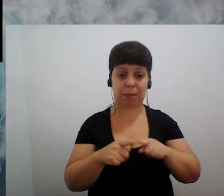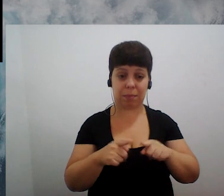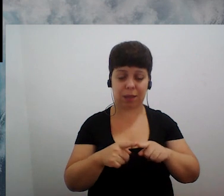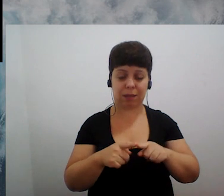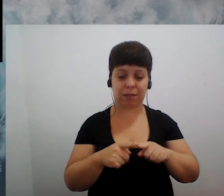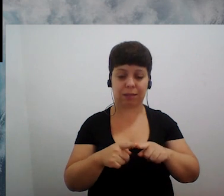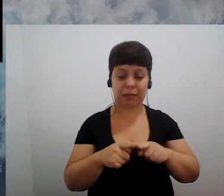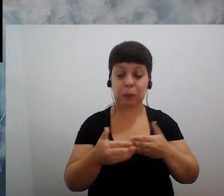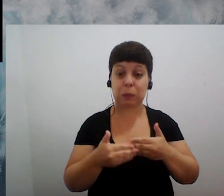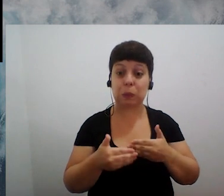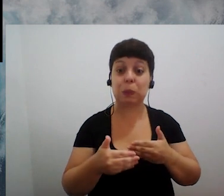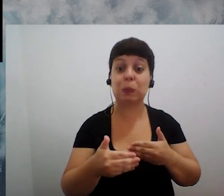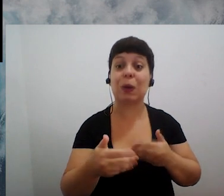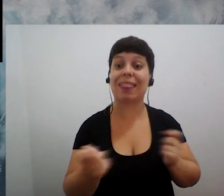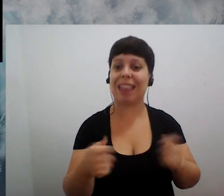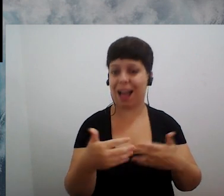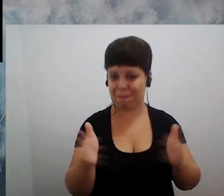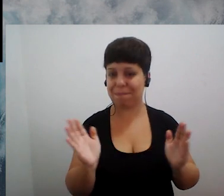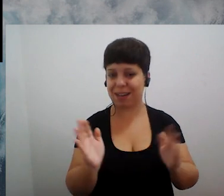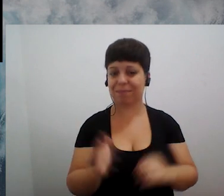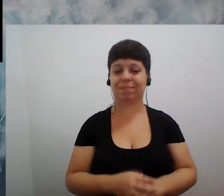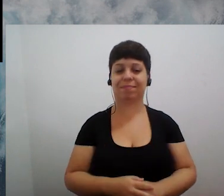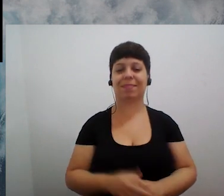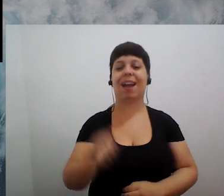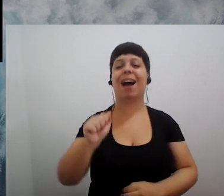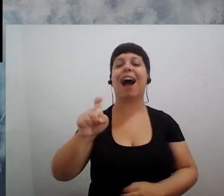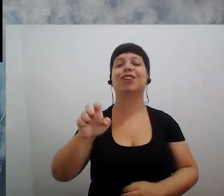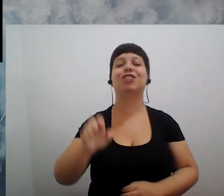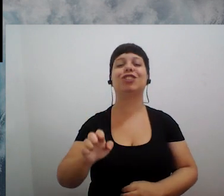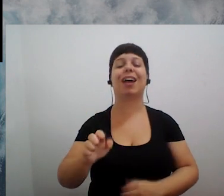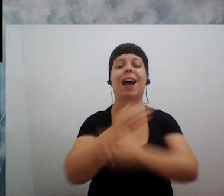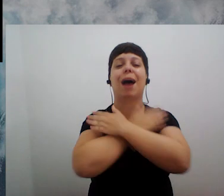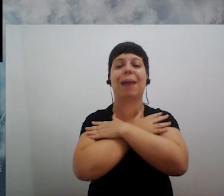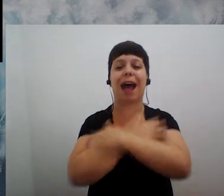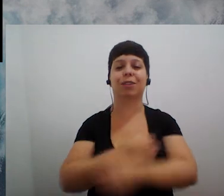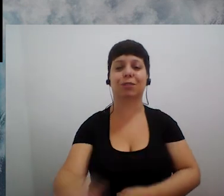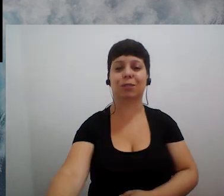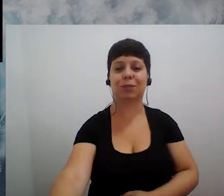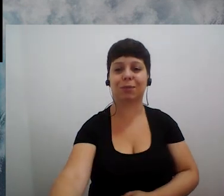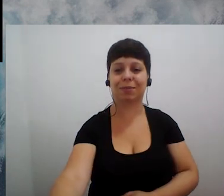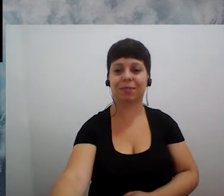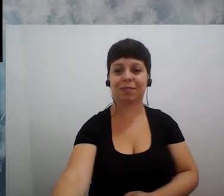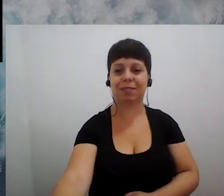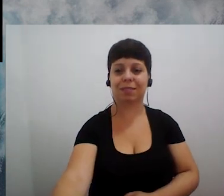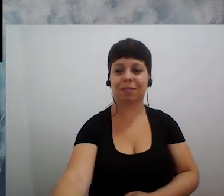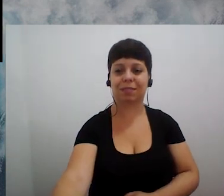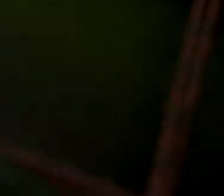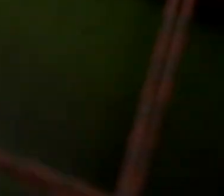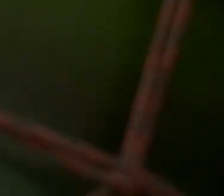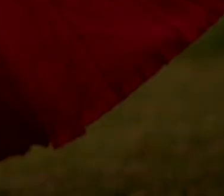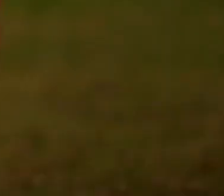visitarem no mais breve que for possível. Axé, grande abraço a todos.